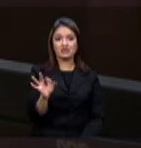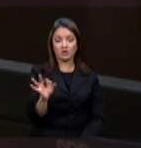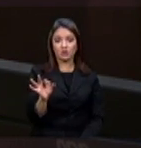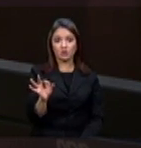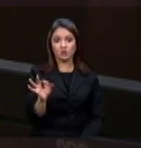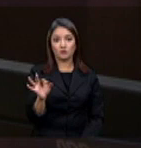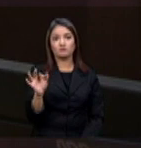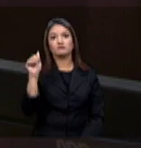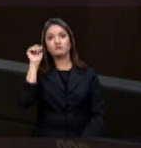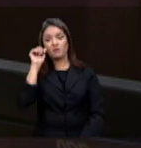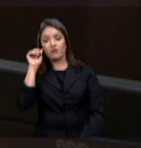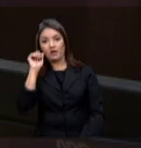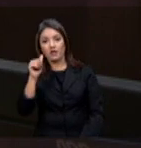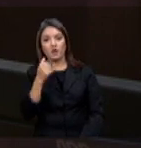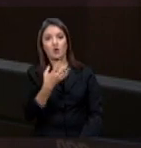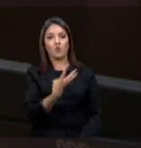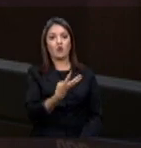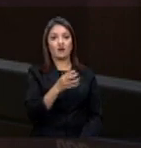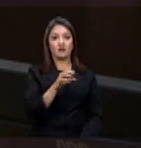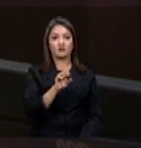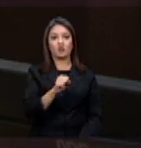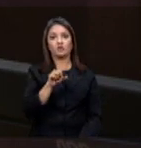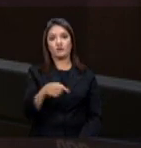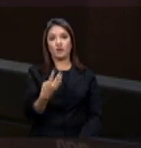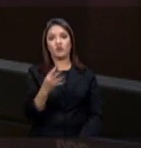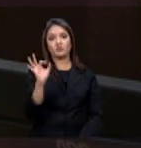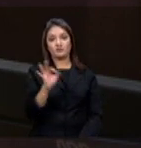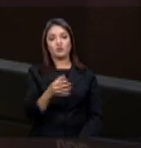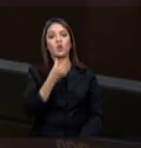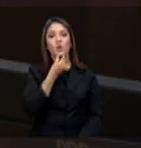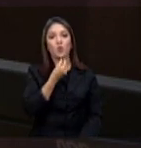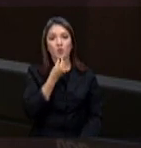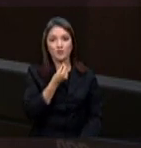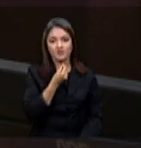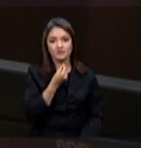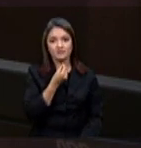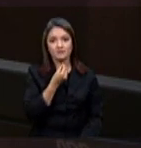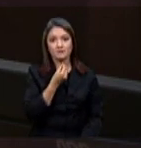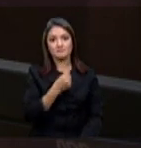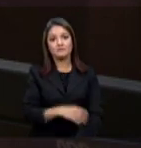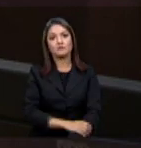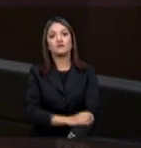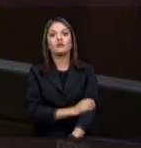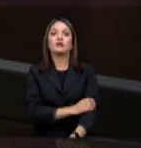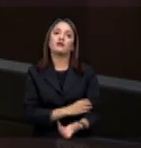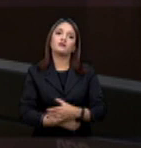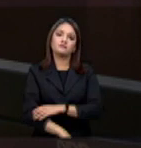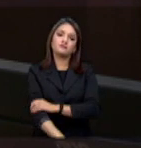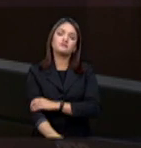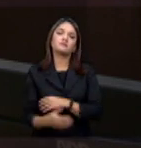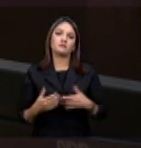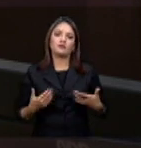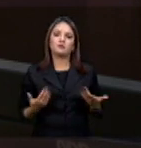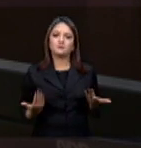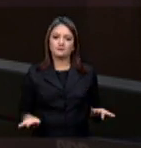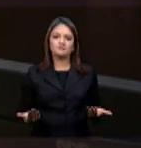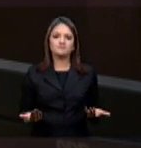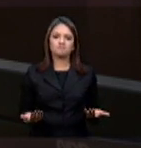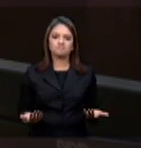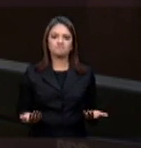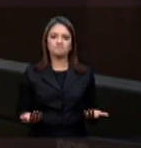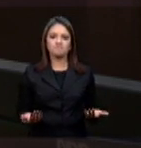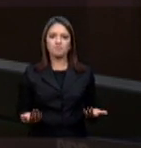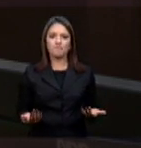e 48,4 por cento de homens portanto a quem mas no nível de aproximação e